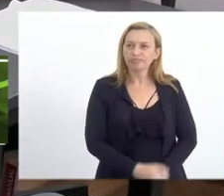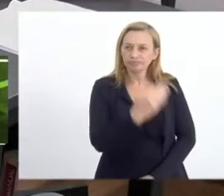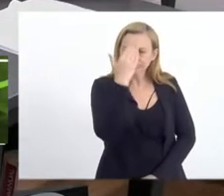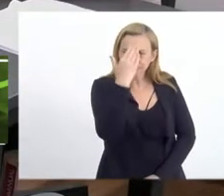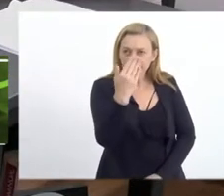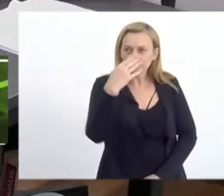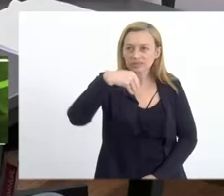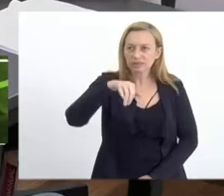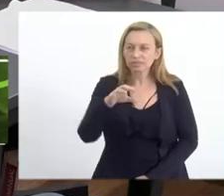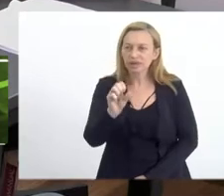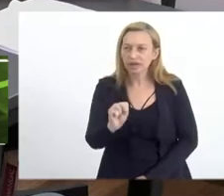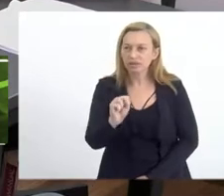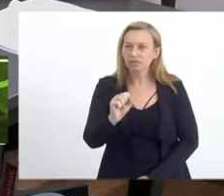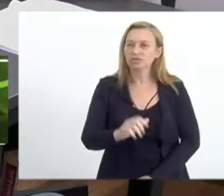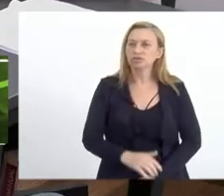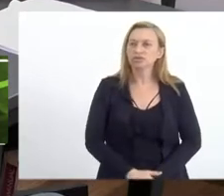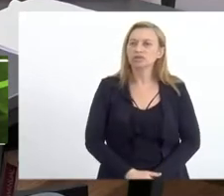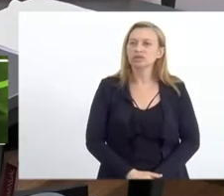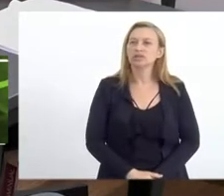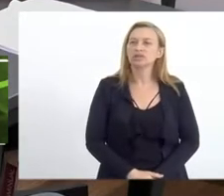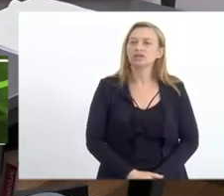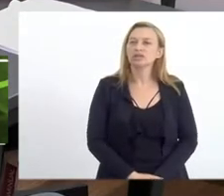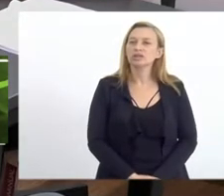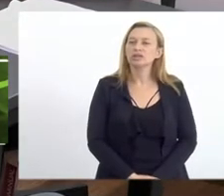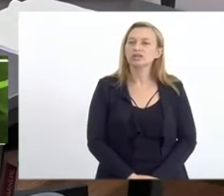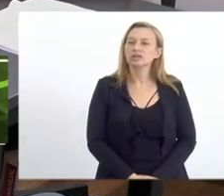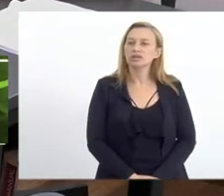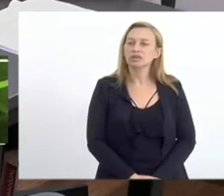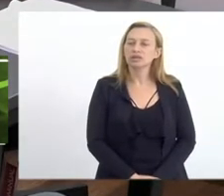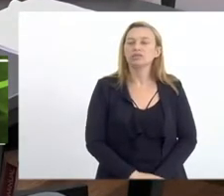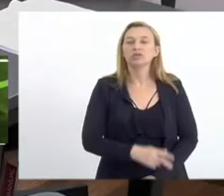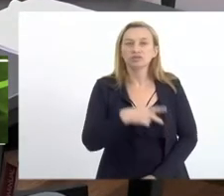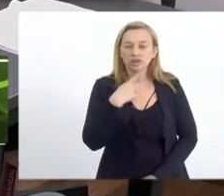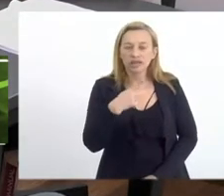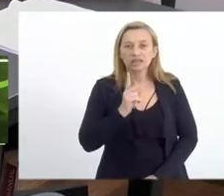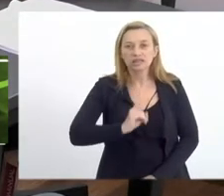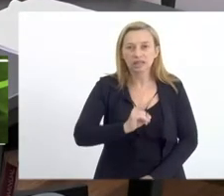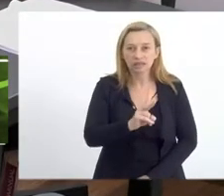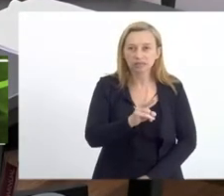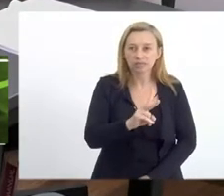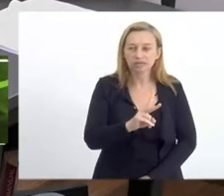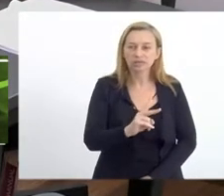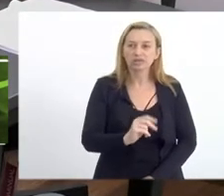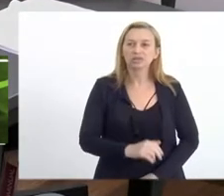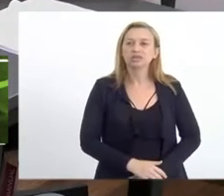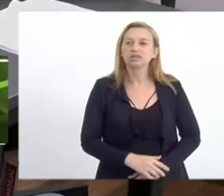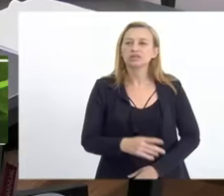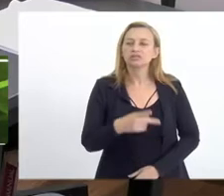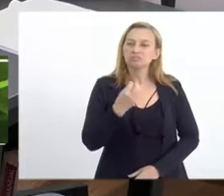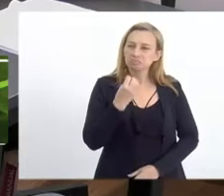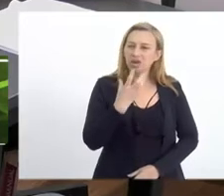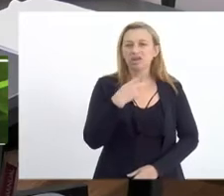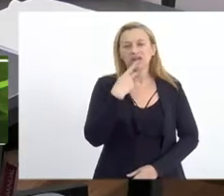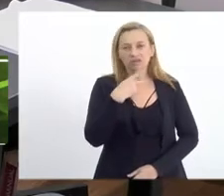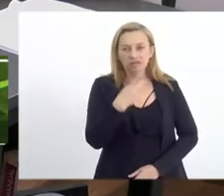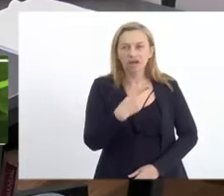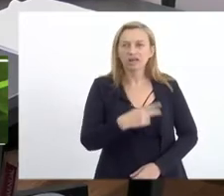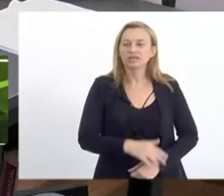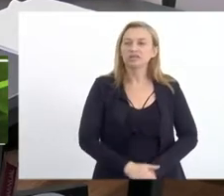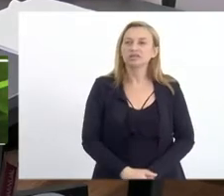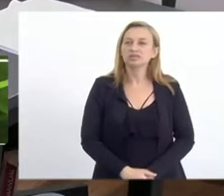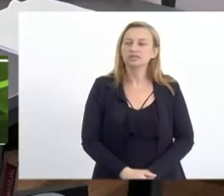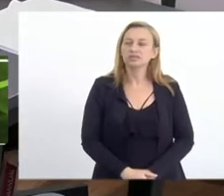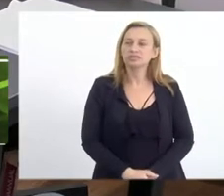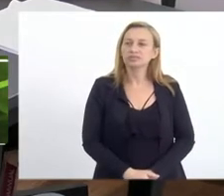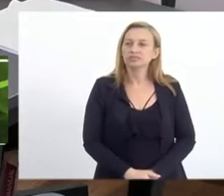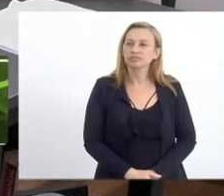Obrigado, Marcos Galvão, Marcos Navega. Como eu disse, sempre muito bem nas suas colocações, nas demandas.